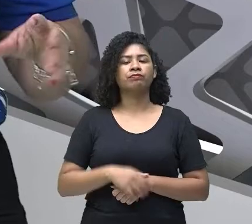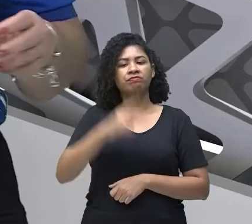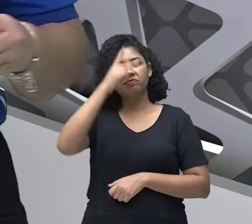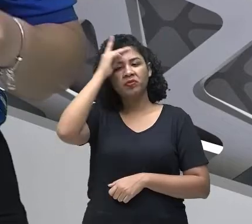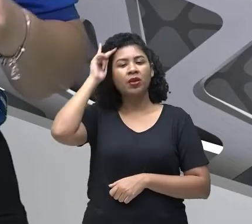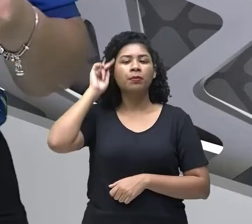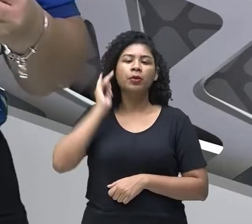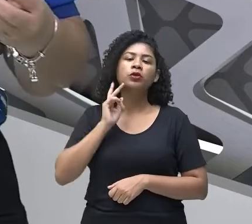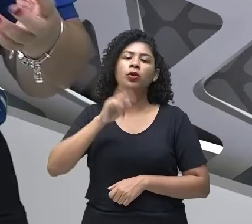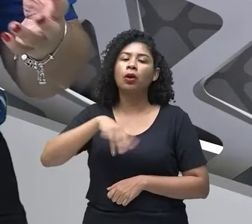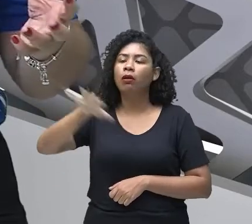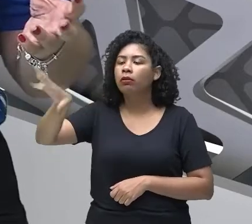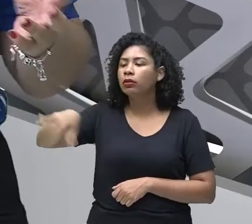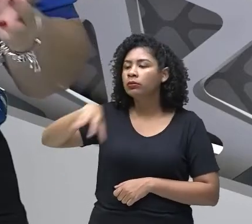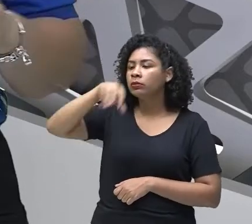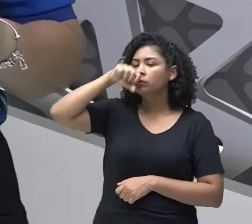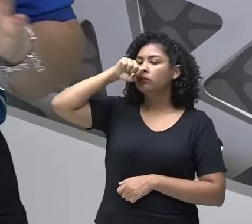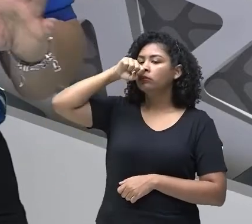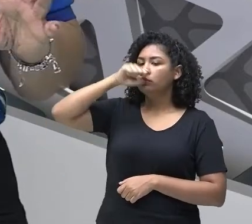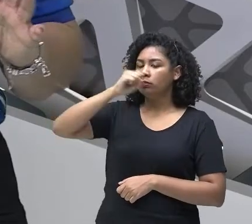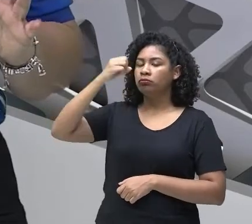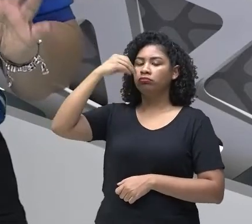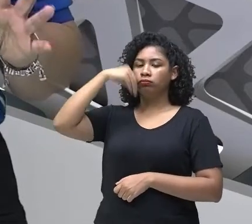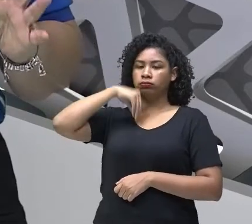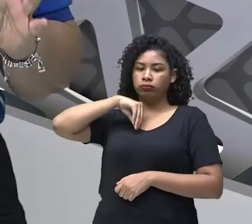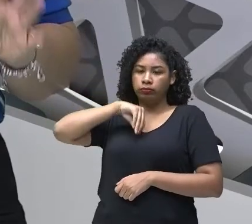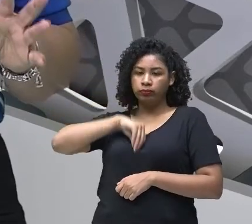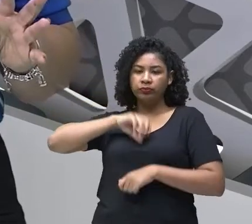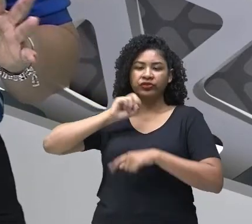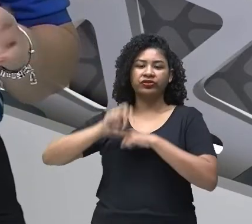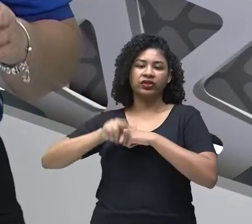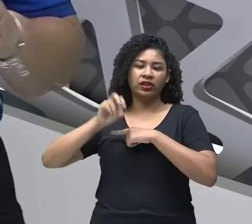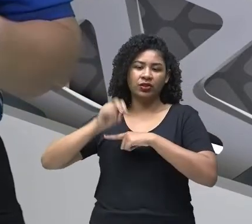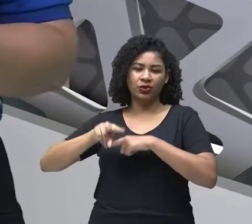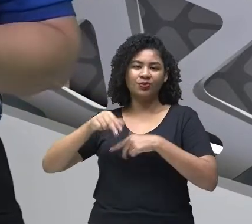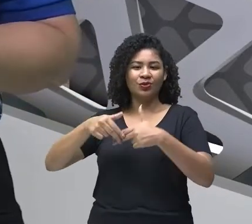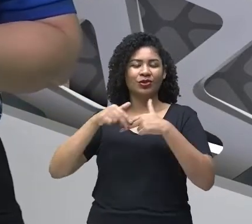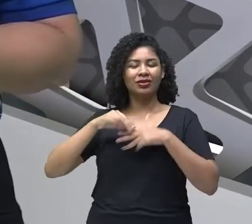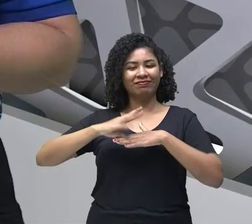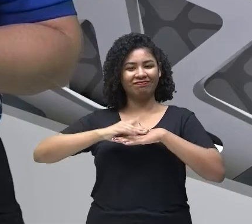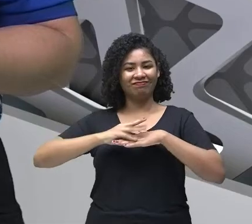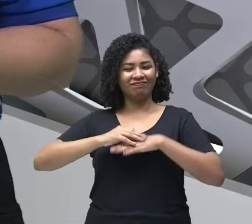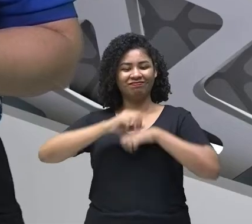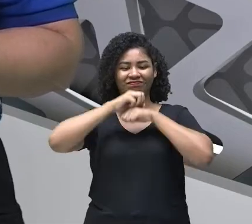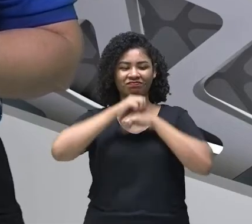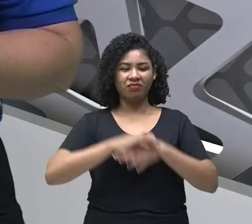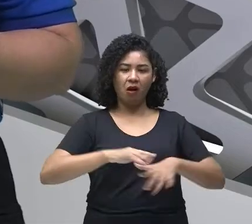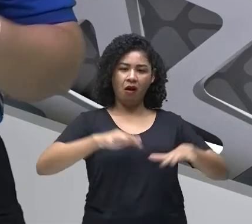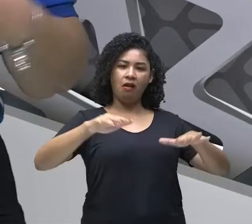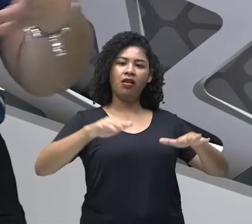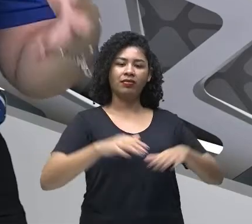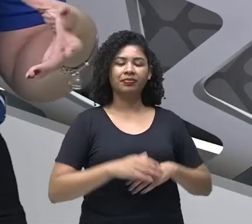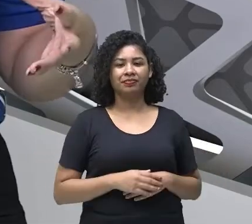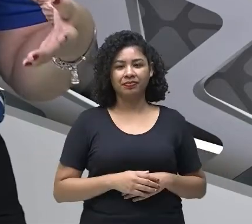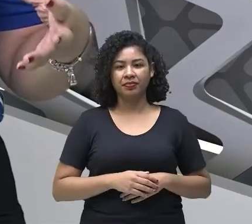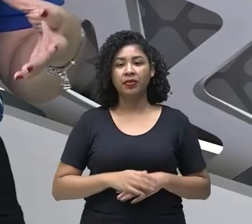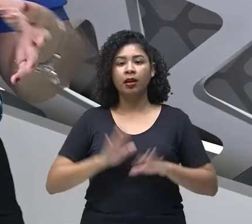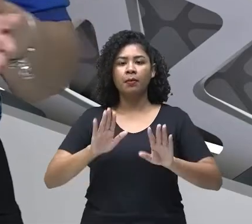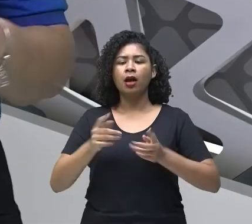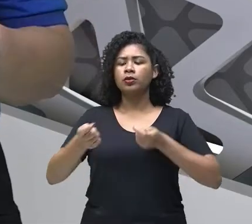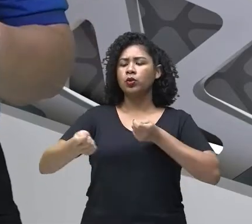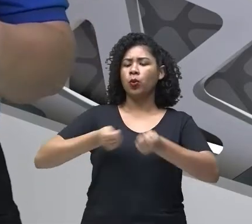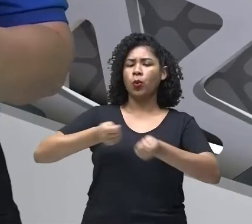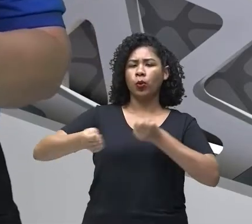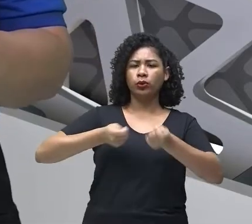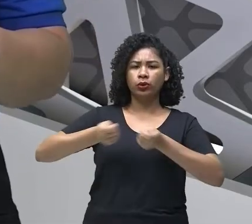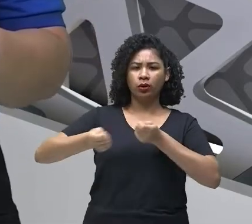aéreas, então acaba proliferando essa doença. E para que haja um certo controle